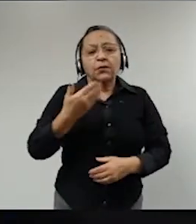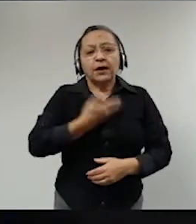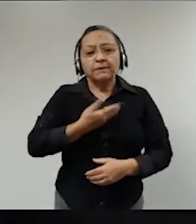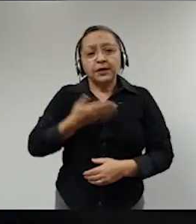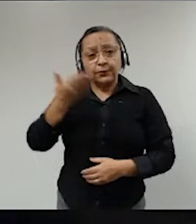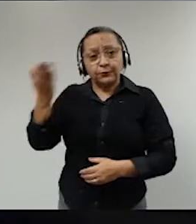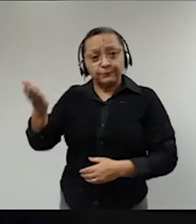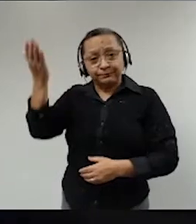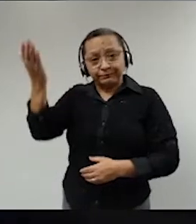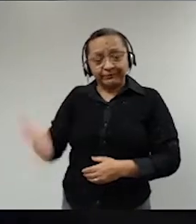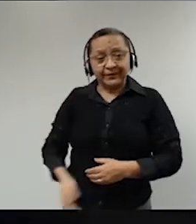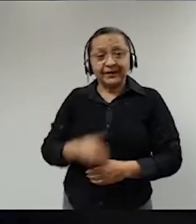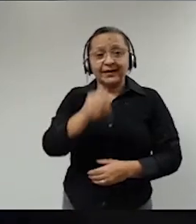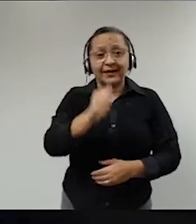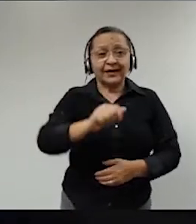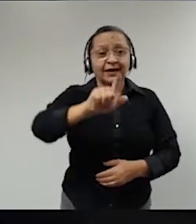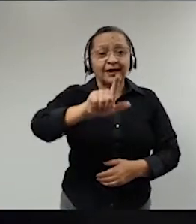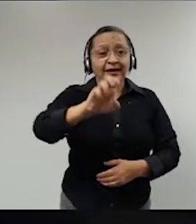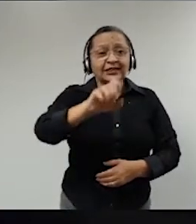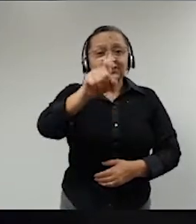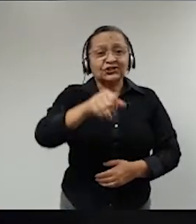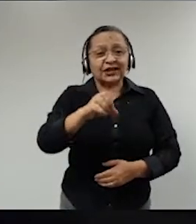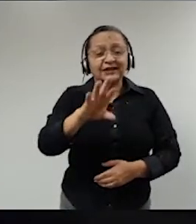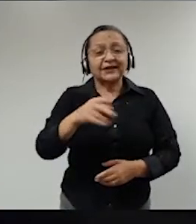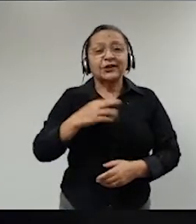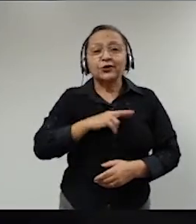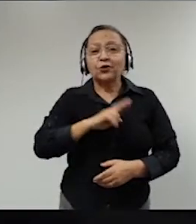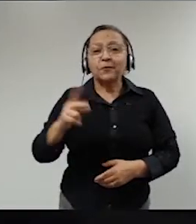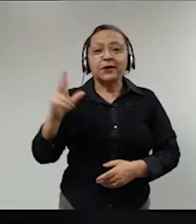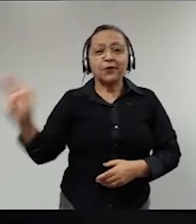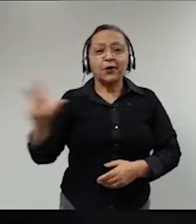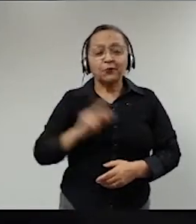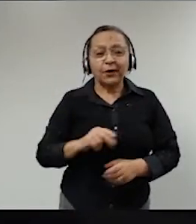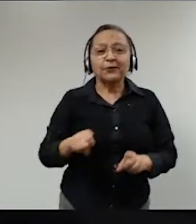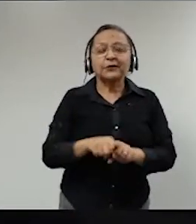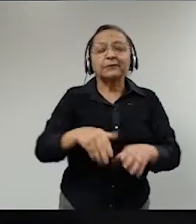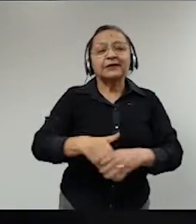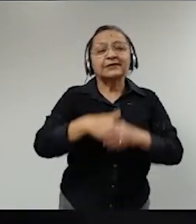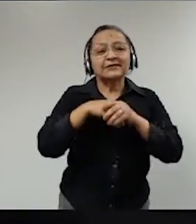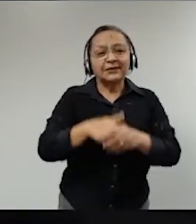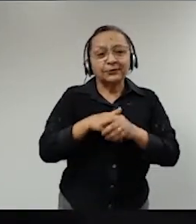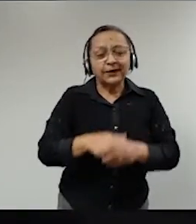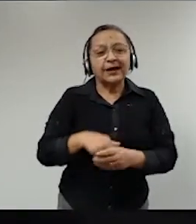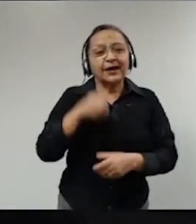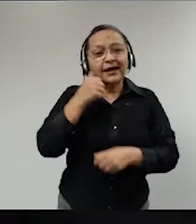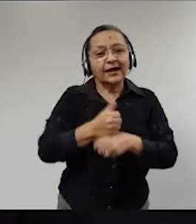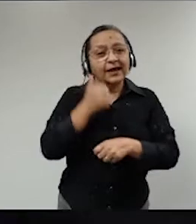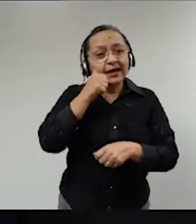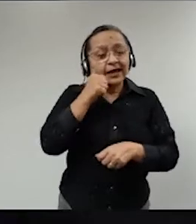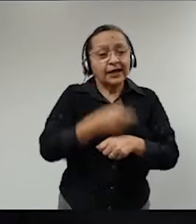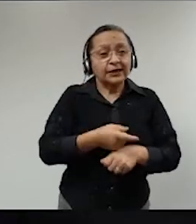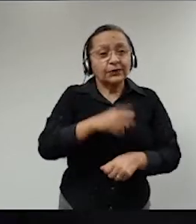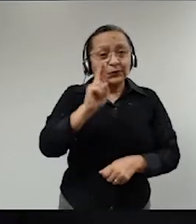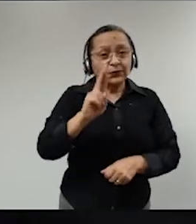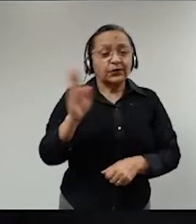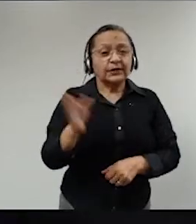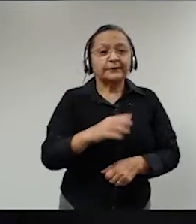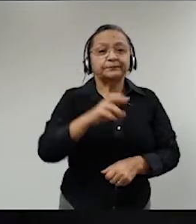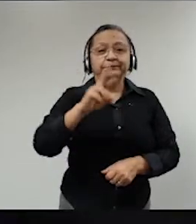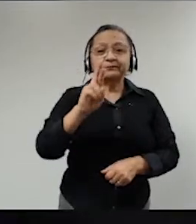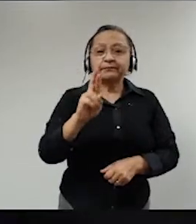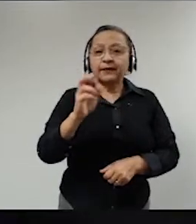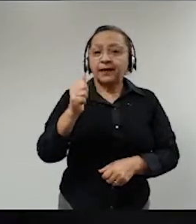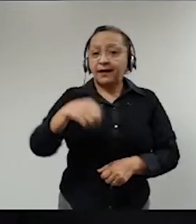aliás, fez aniversário ontem. Saudar também a doutora Raquel Cândido, uma das mais brilhantes advogadas que atuam no